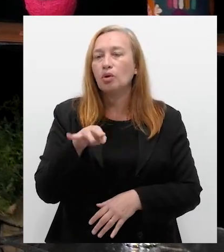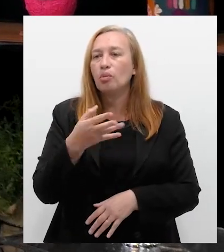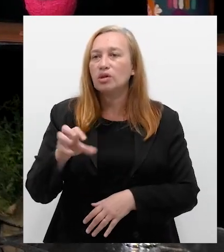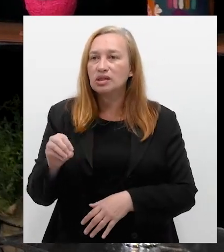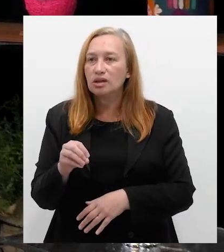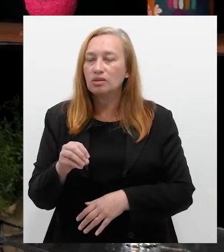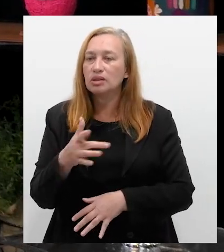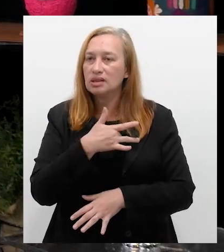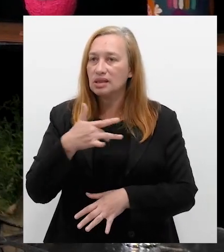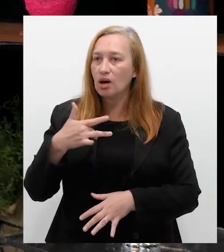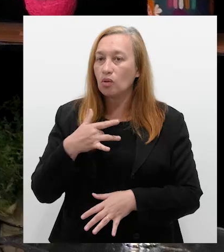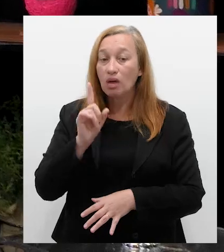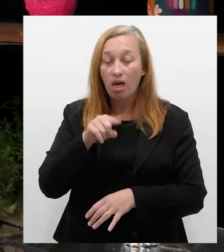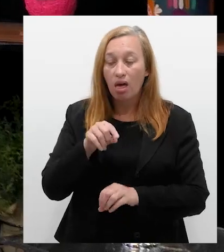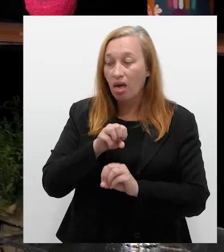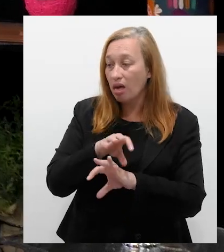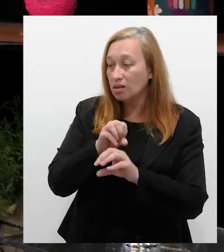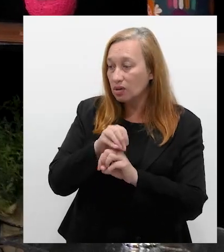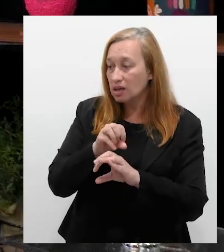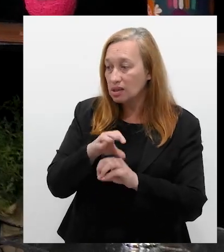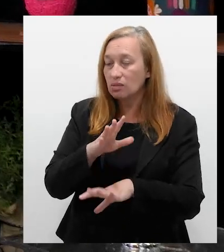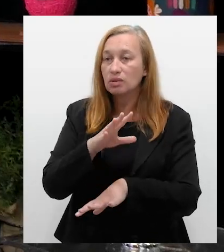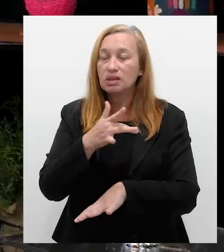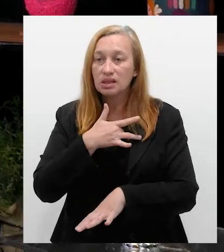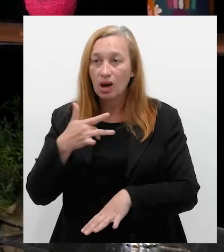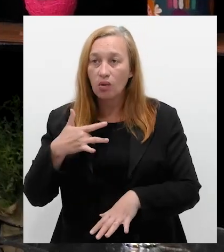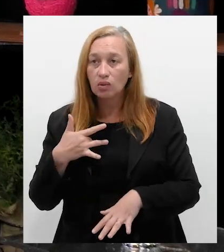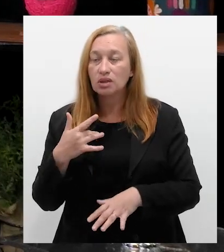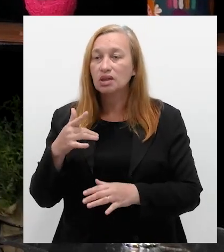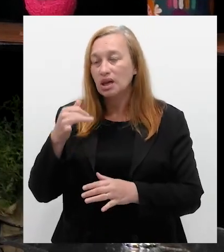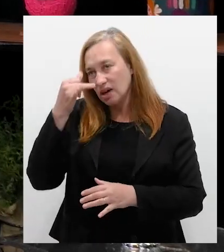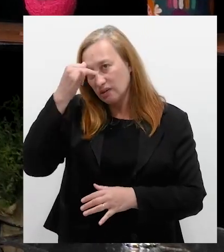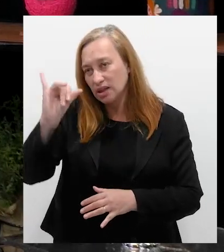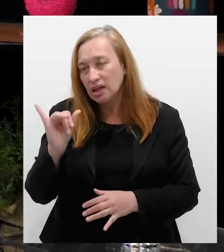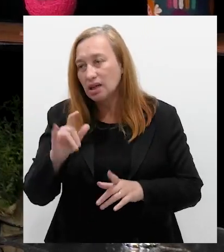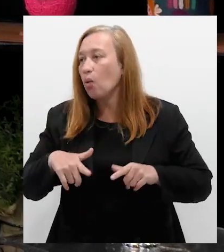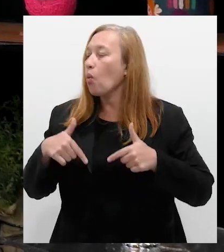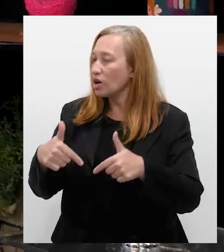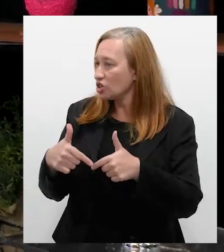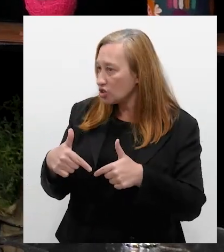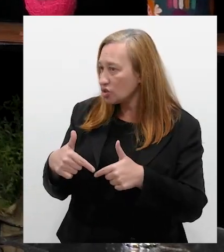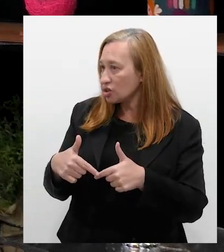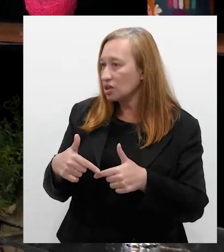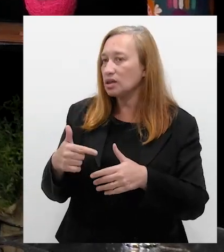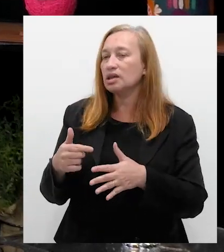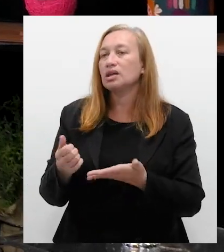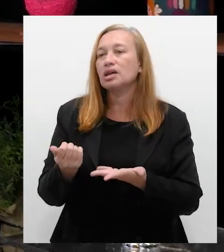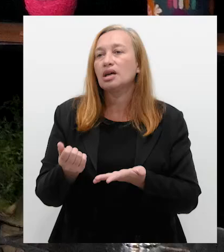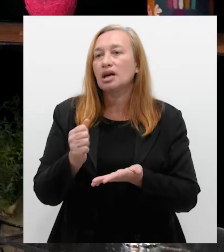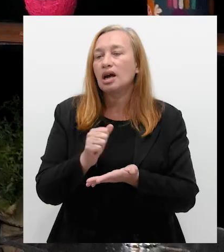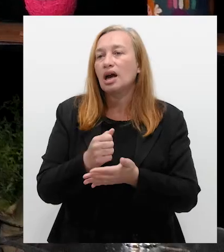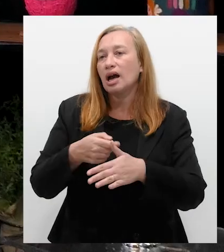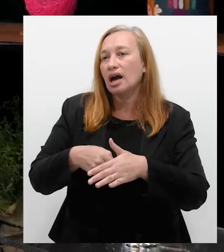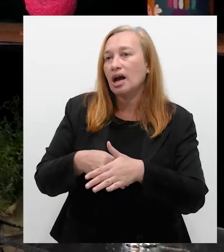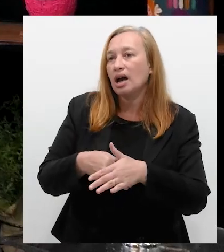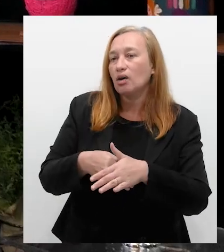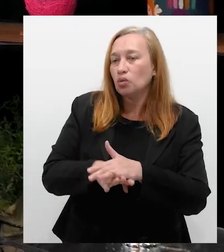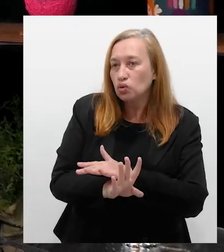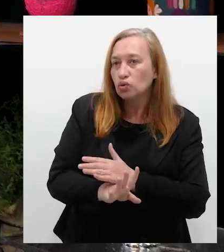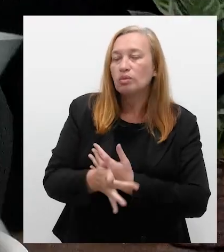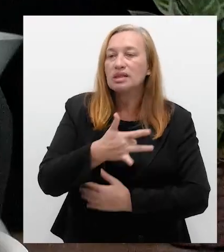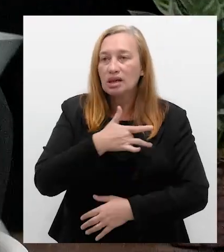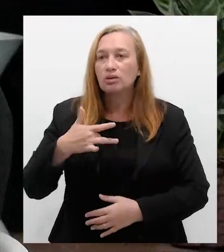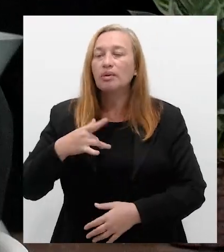saúde nada mais é do que a educação em saúde, né? E a prevenção são esses atos, essas atitudes de hábitos saudáveis que a gente tem,